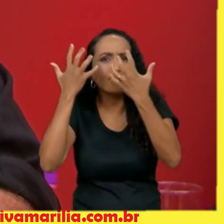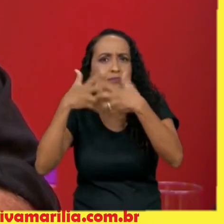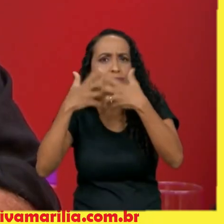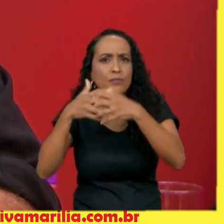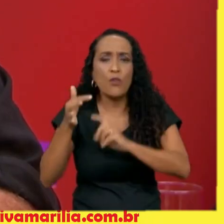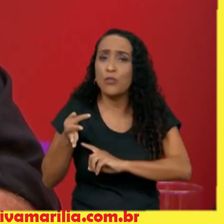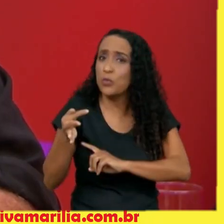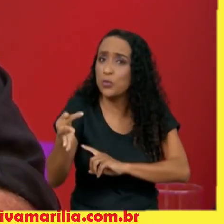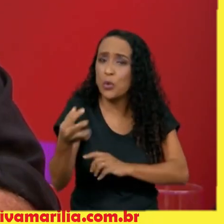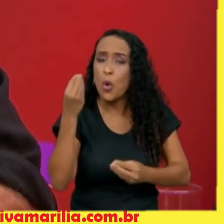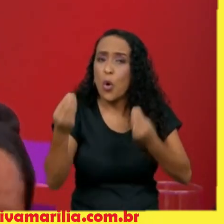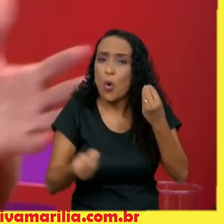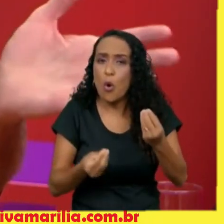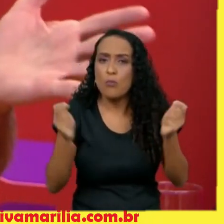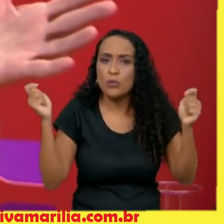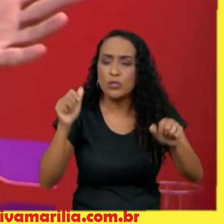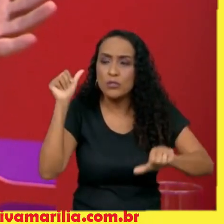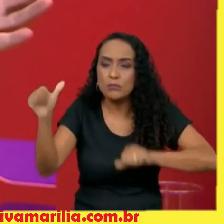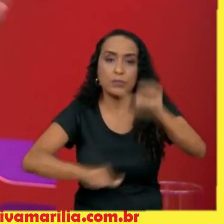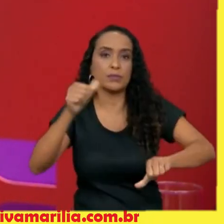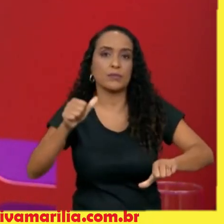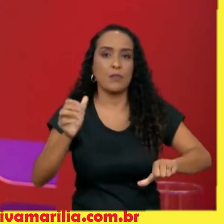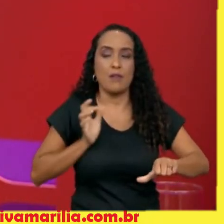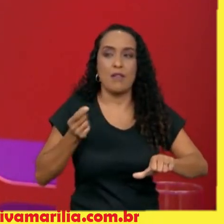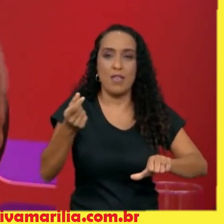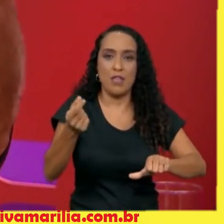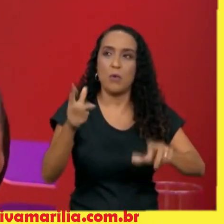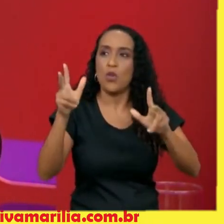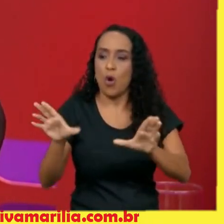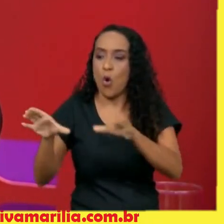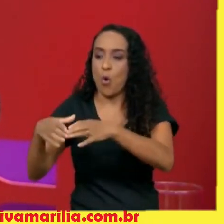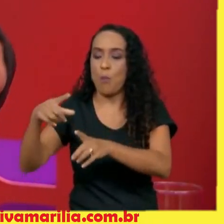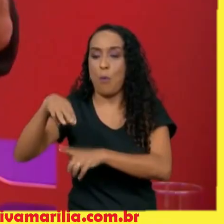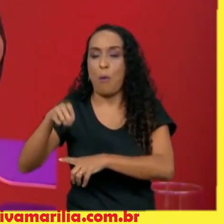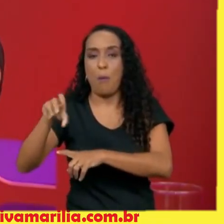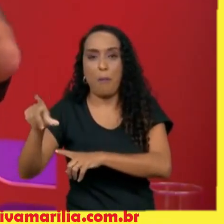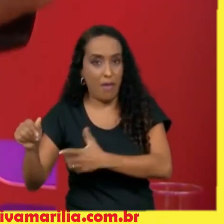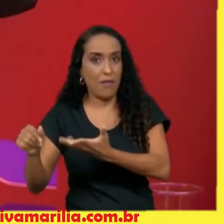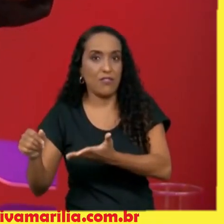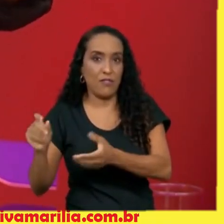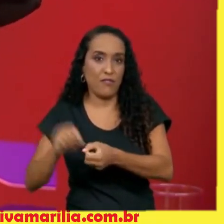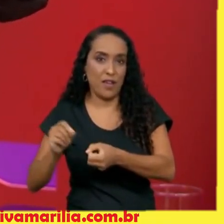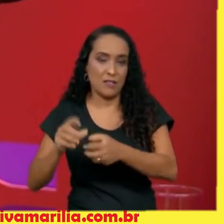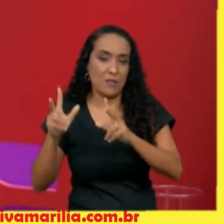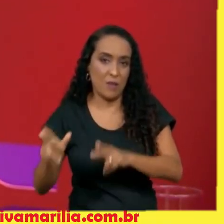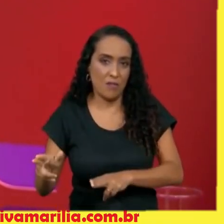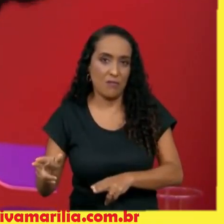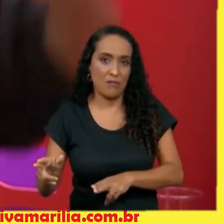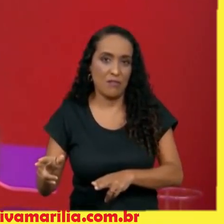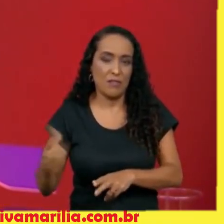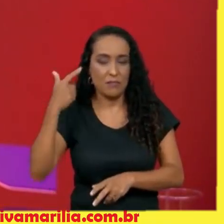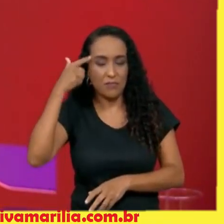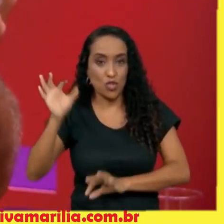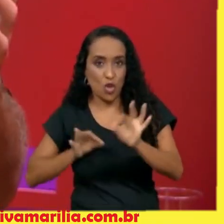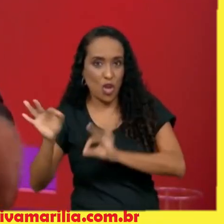de como ele pode se tornar rico, como a classe média faz. Então, ele monta a carreira e tal, vai parar, eu vou começar aqui, daqui a 20 anos vou comprar casa, vou não sei o